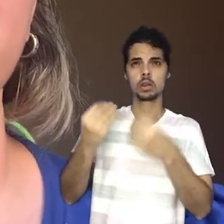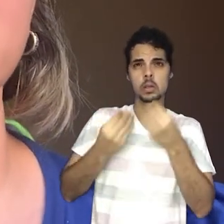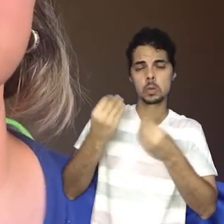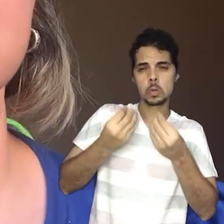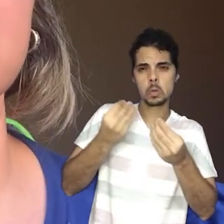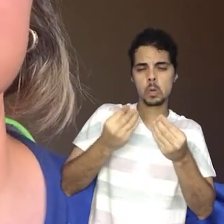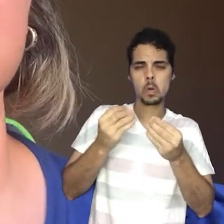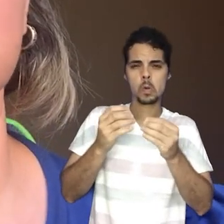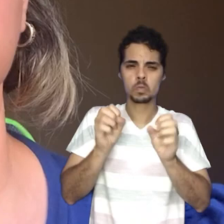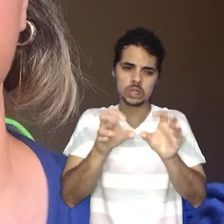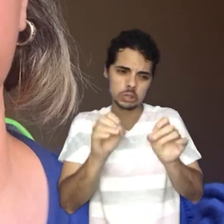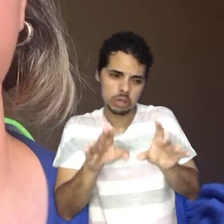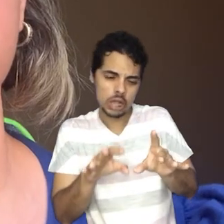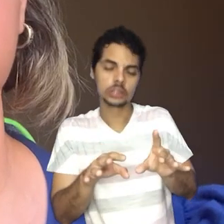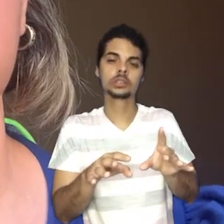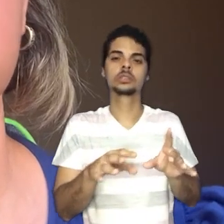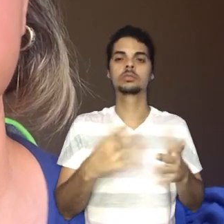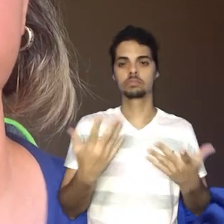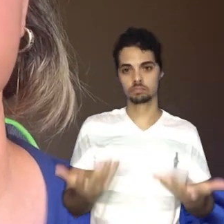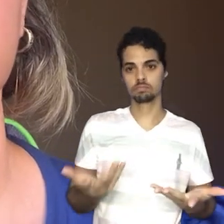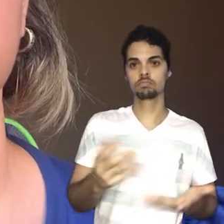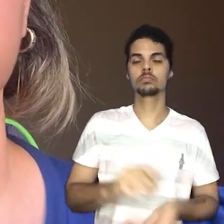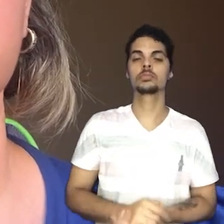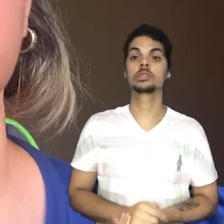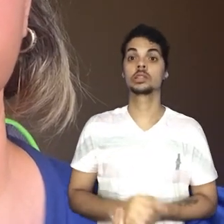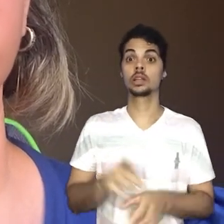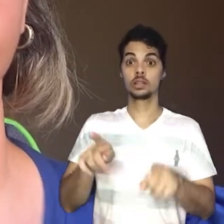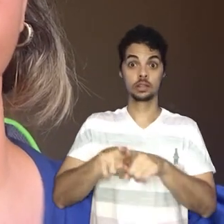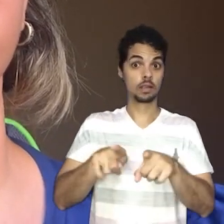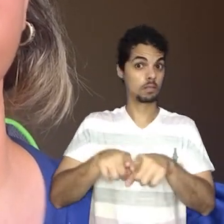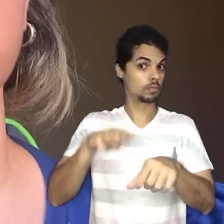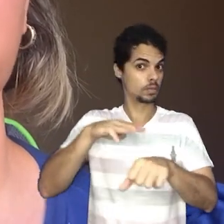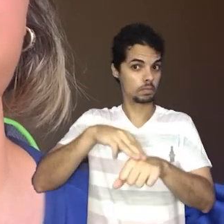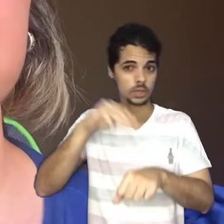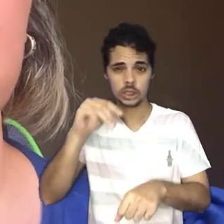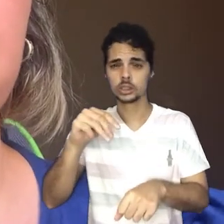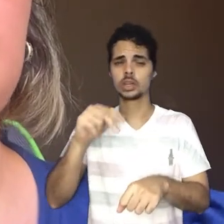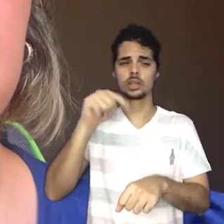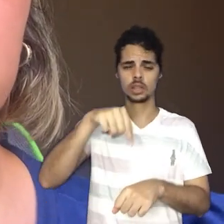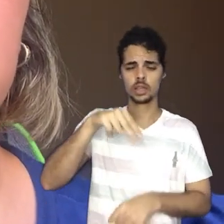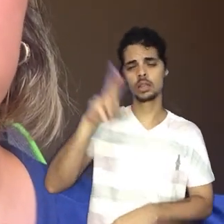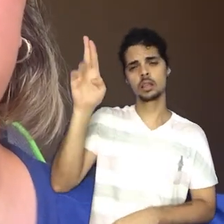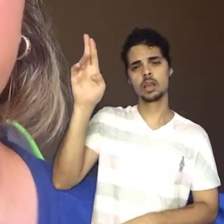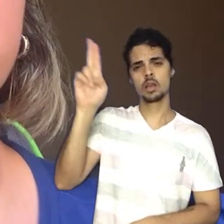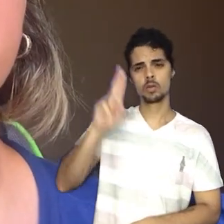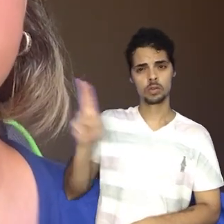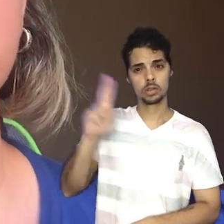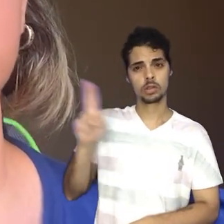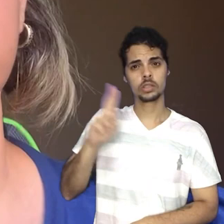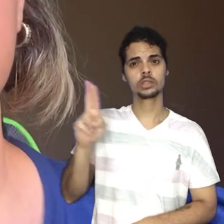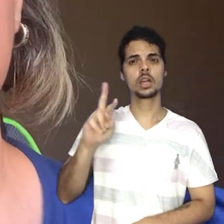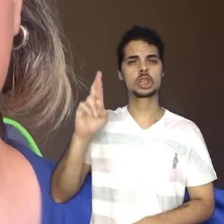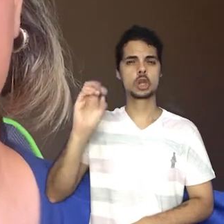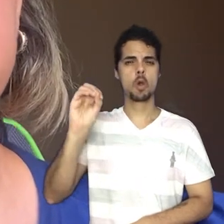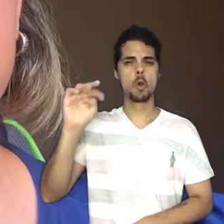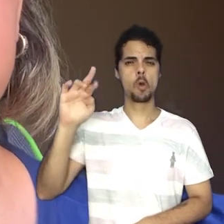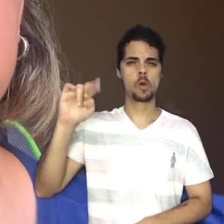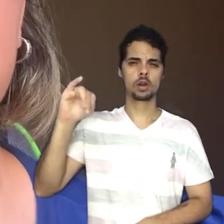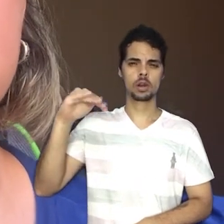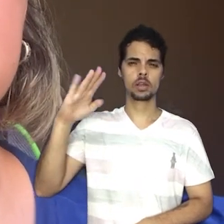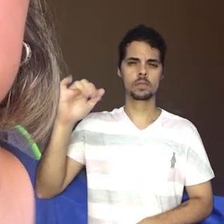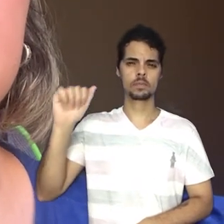Educação, mestranda no Prof. História da Universidade Federal de Roraima. Também estou